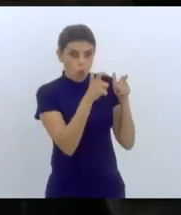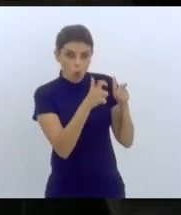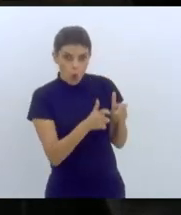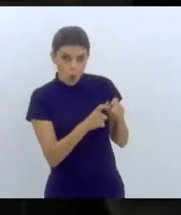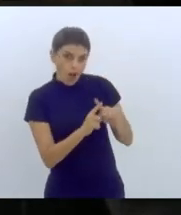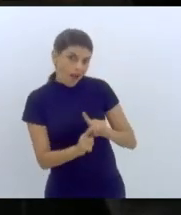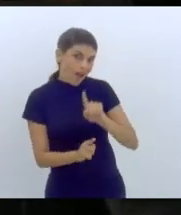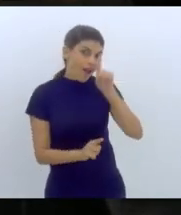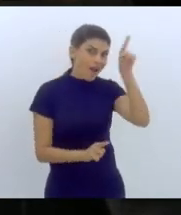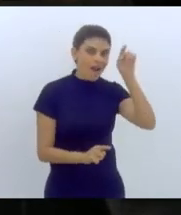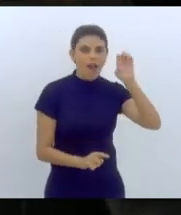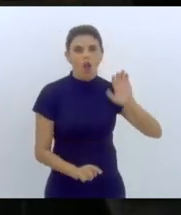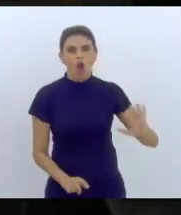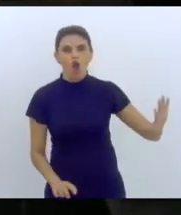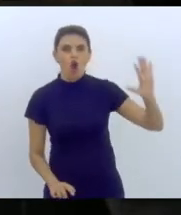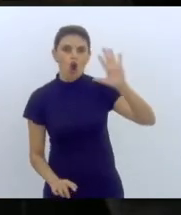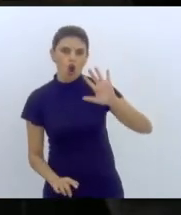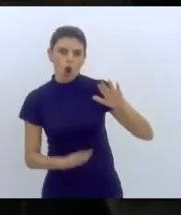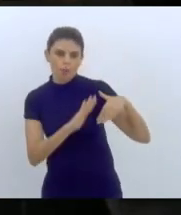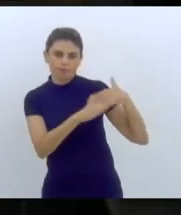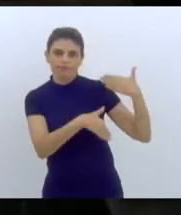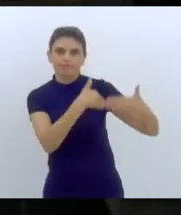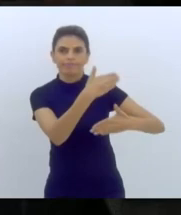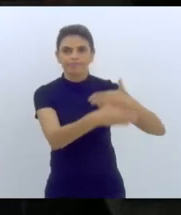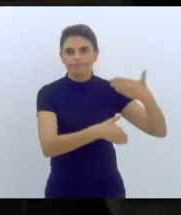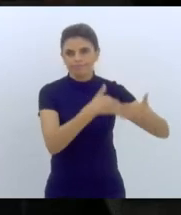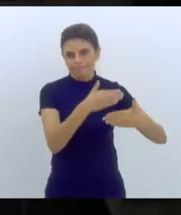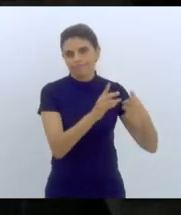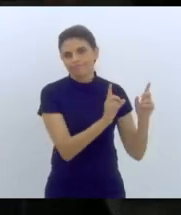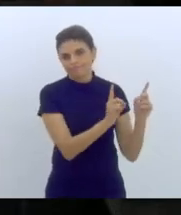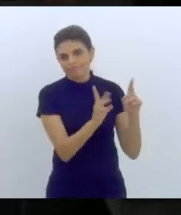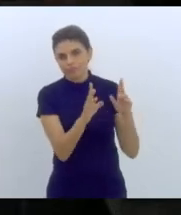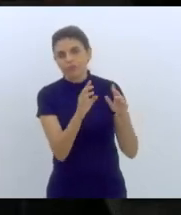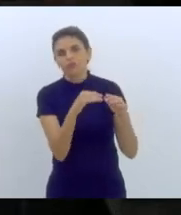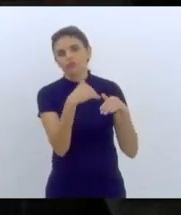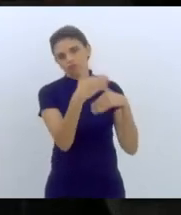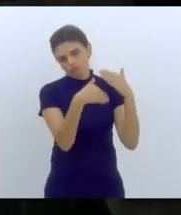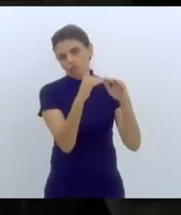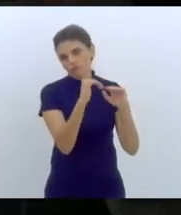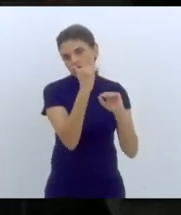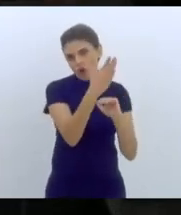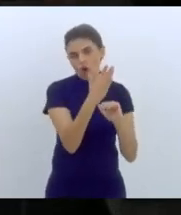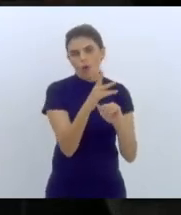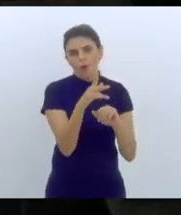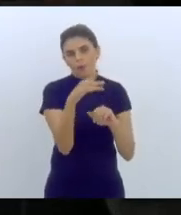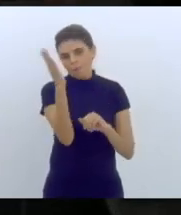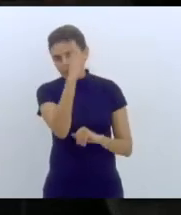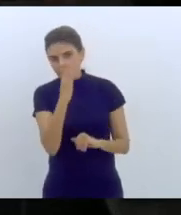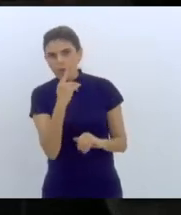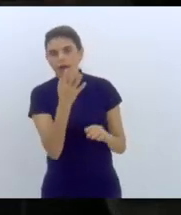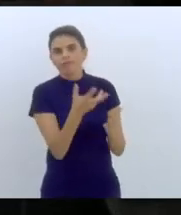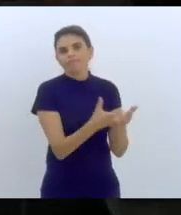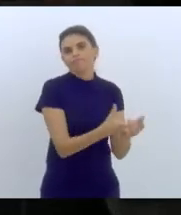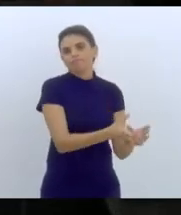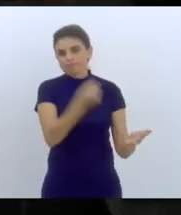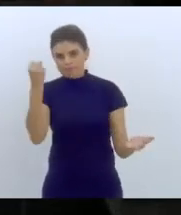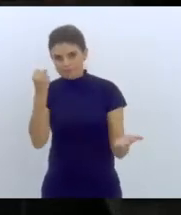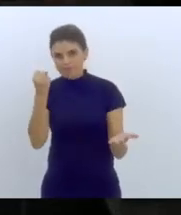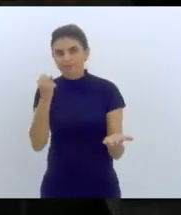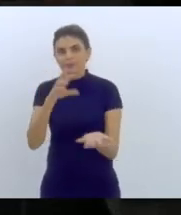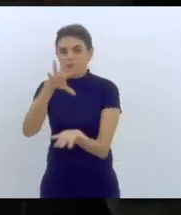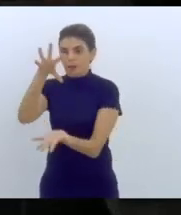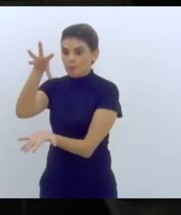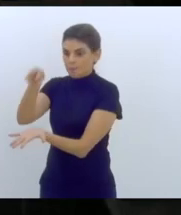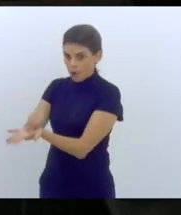na Europa, em transações de comércio exterior, para recolher impostos ao